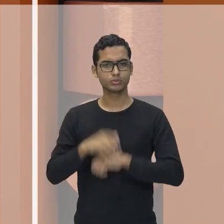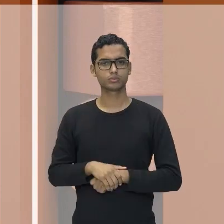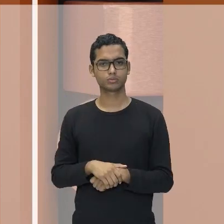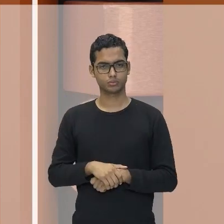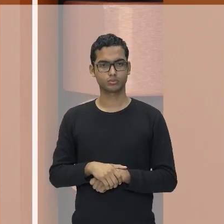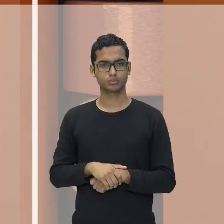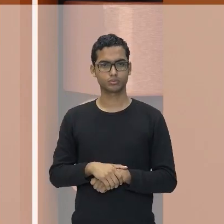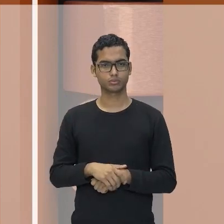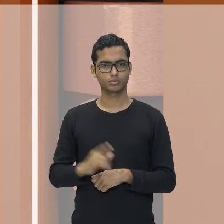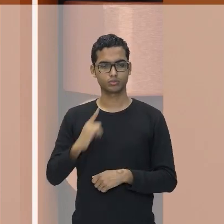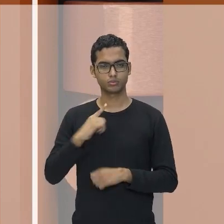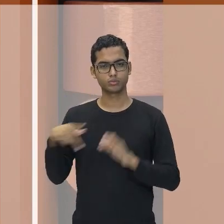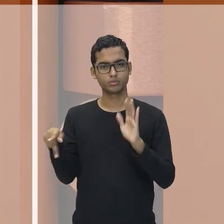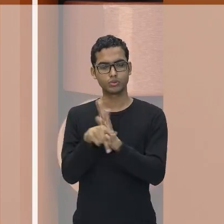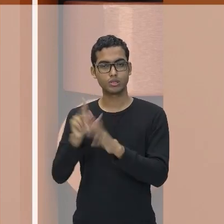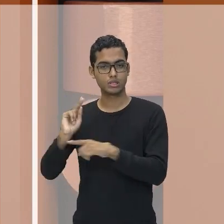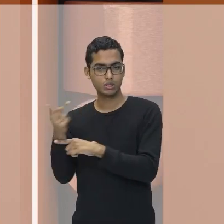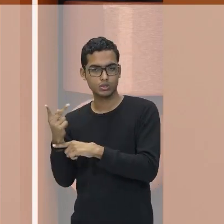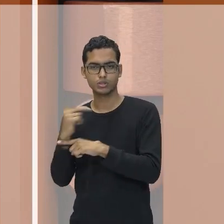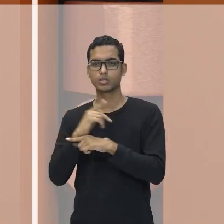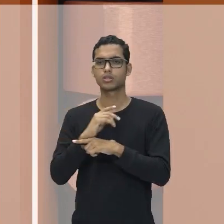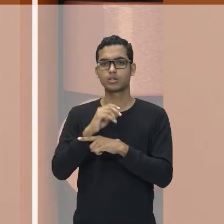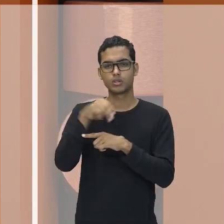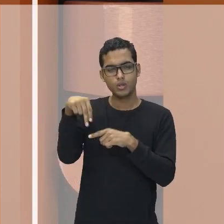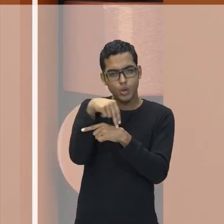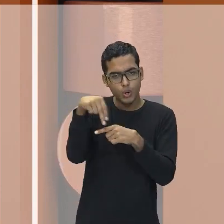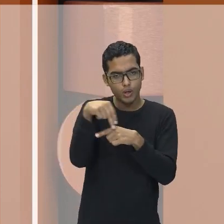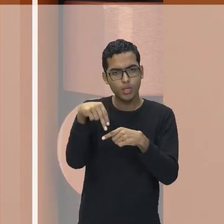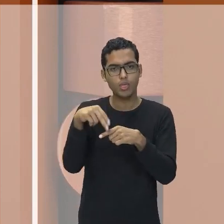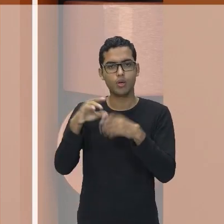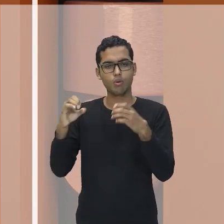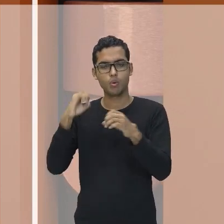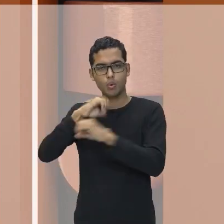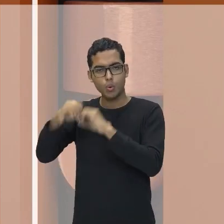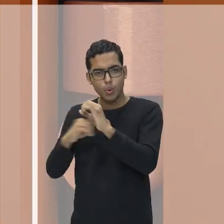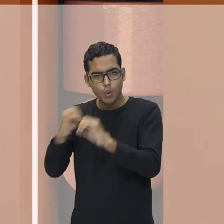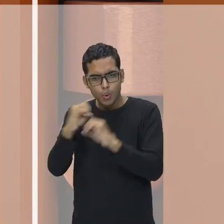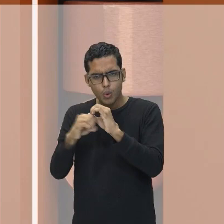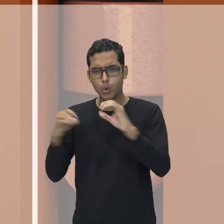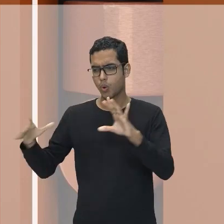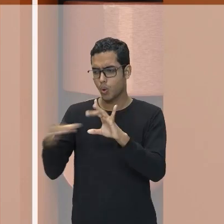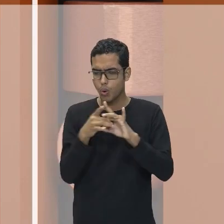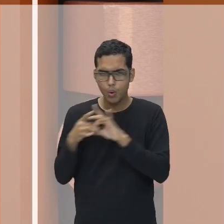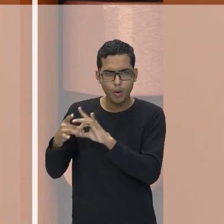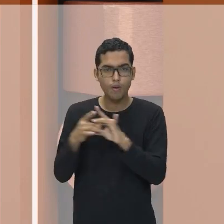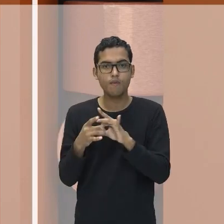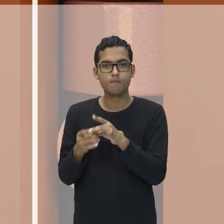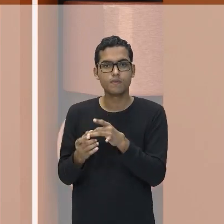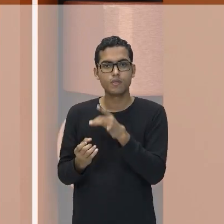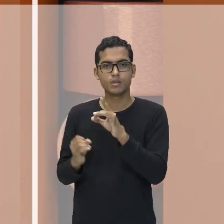que pode ser o hidrogênio, o nitrogênio, e quando os átomos se rompem, ele gera pequenas